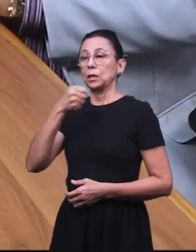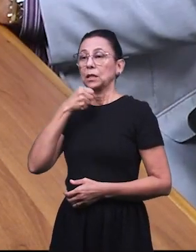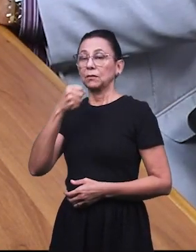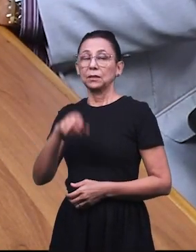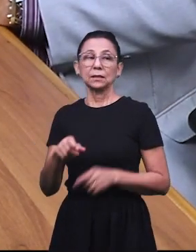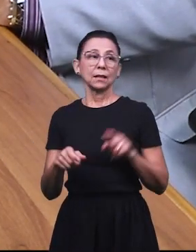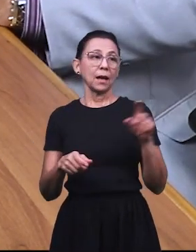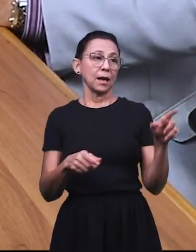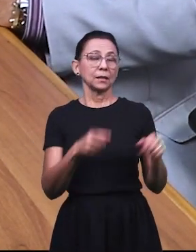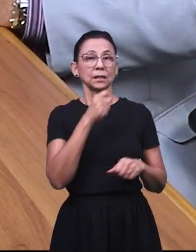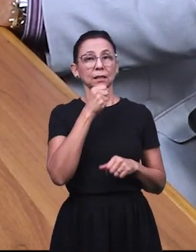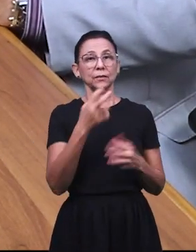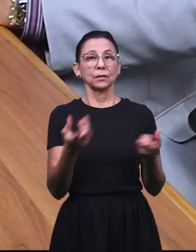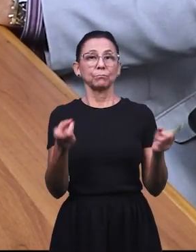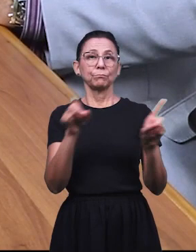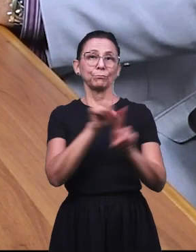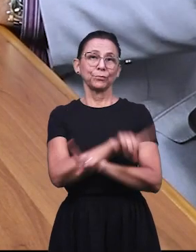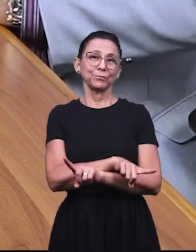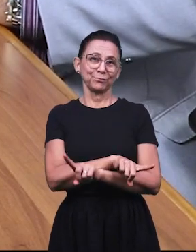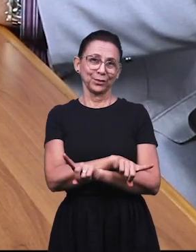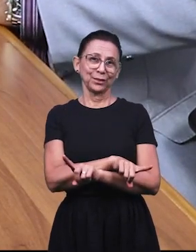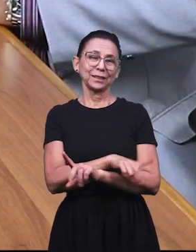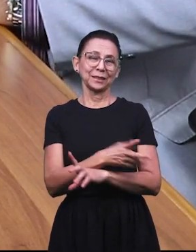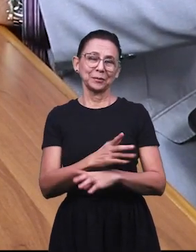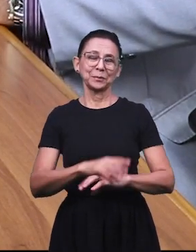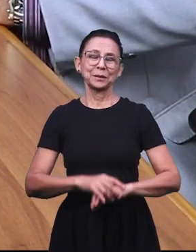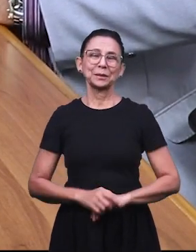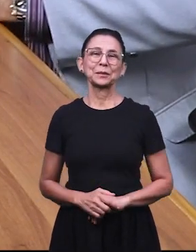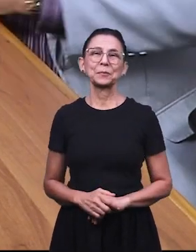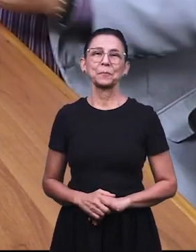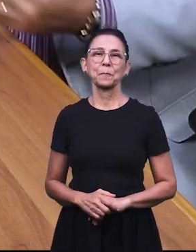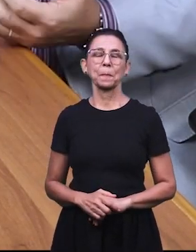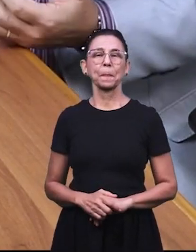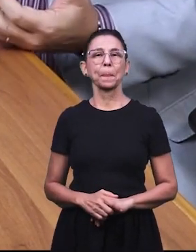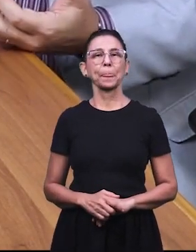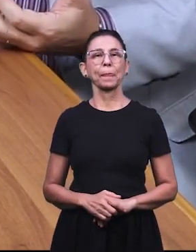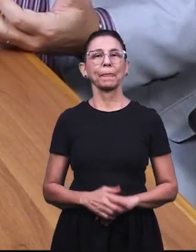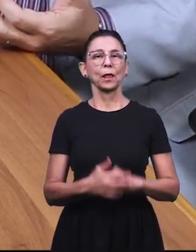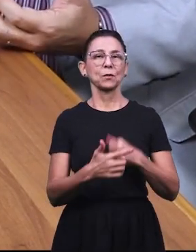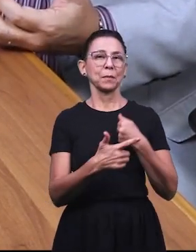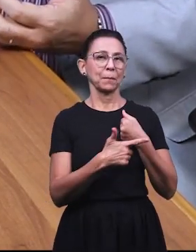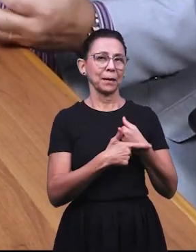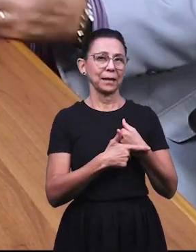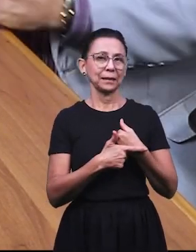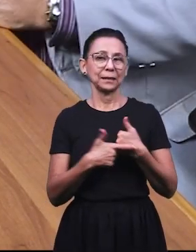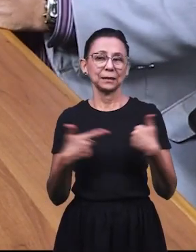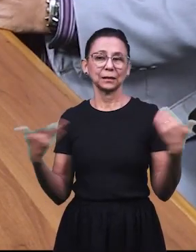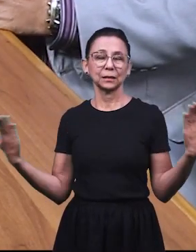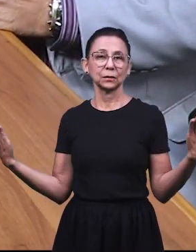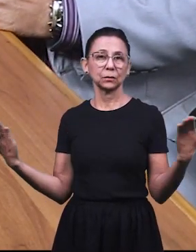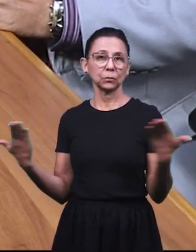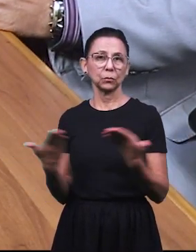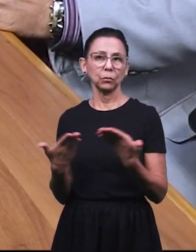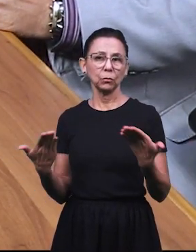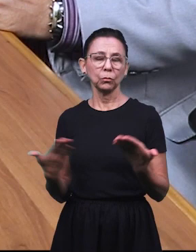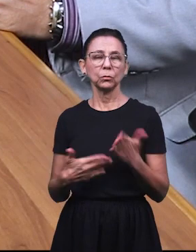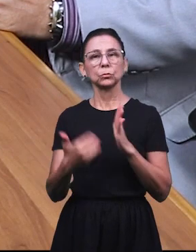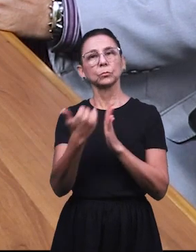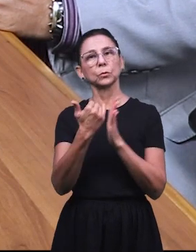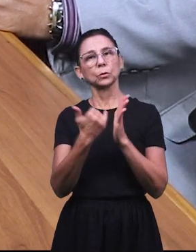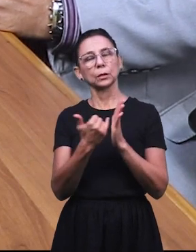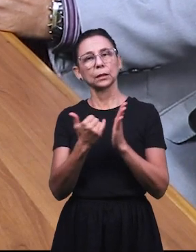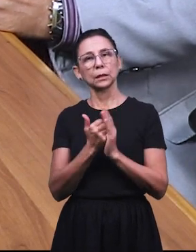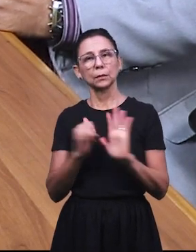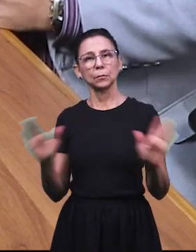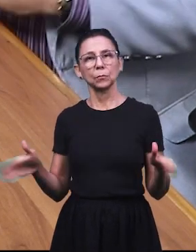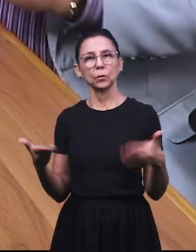também faz entrevistas. E uma das experiências que a gente tem vivido é o programa Movidos pela